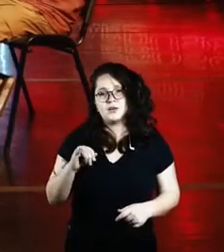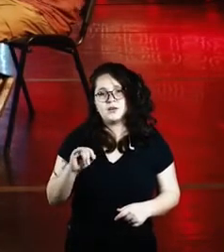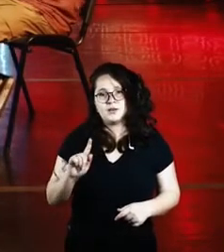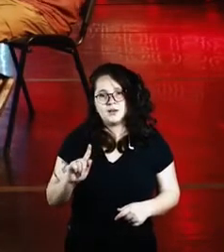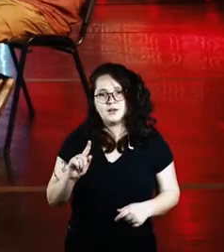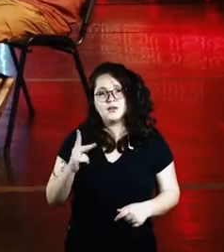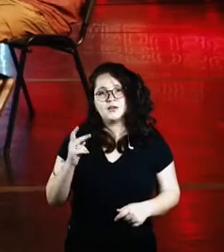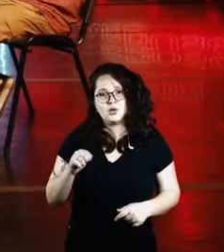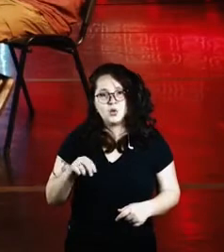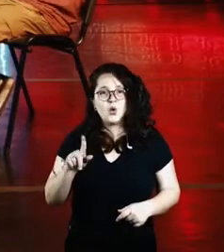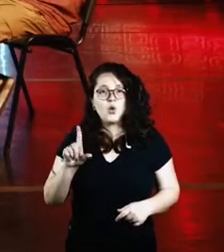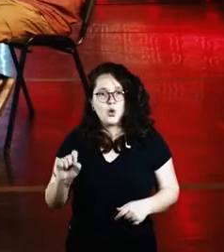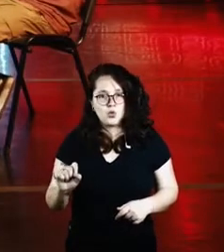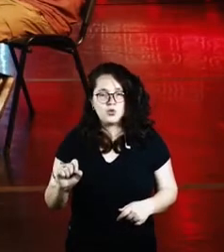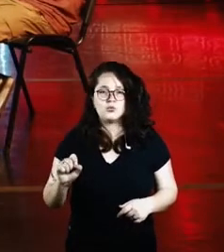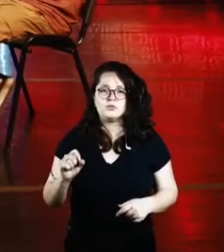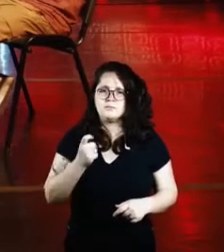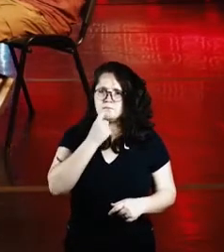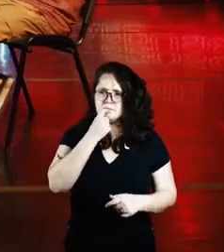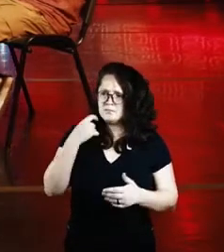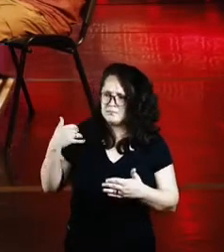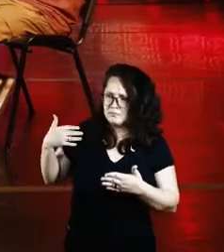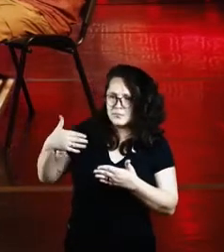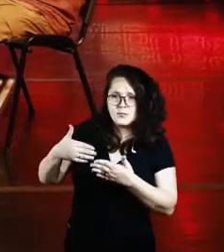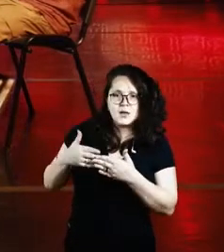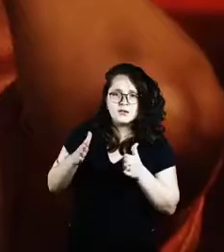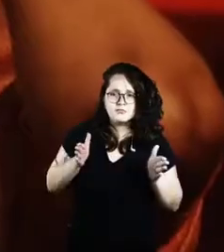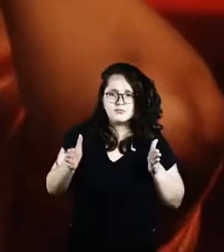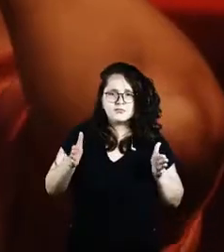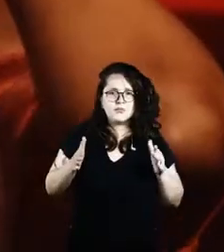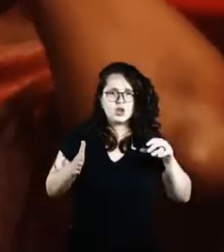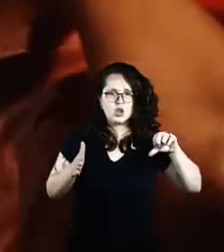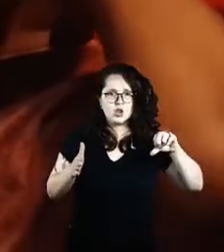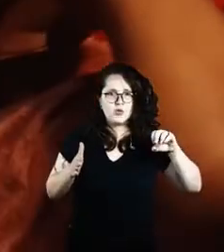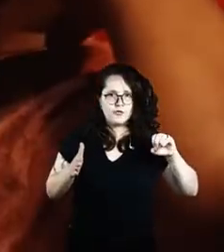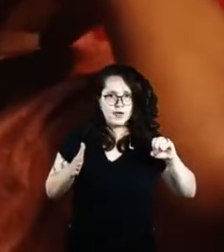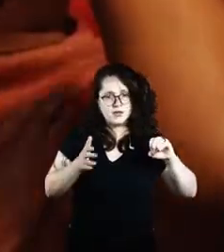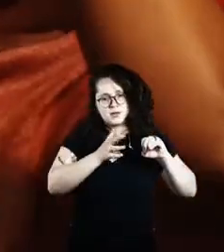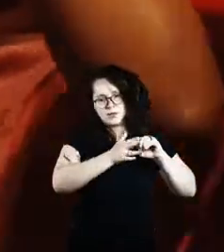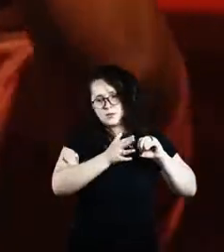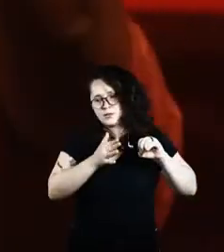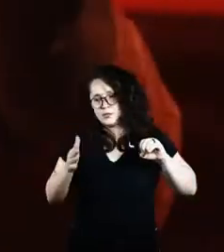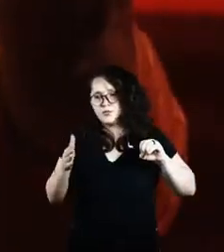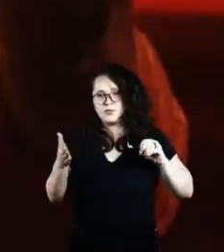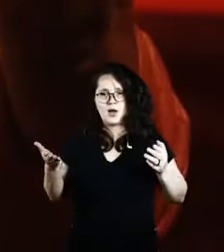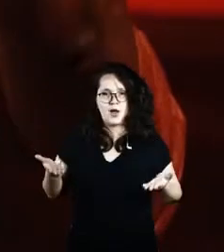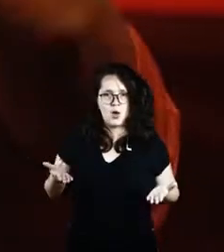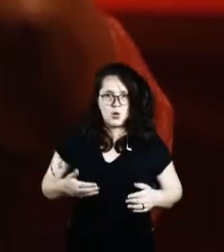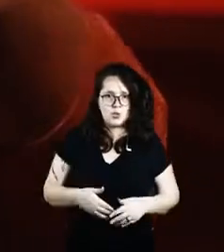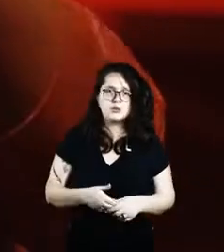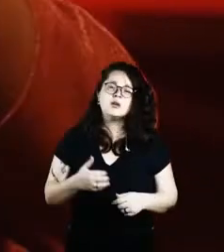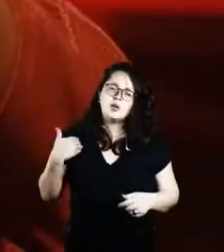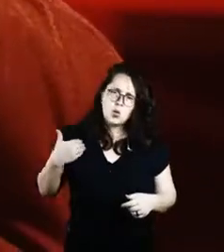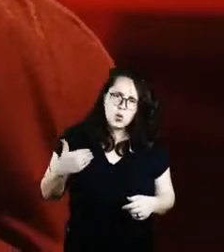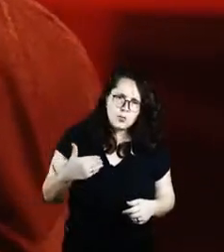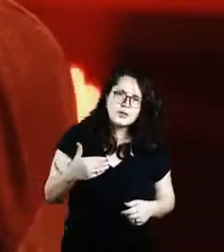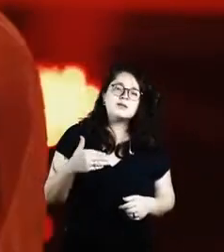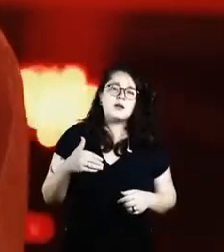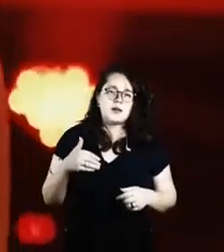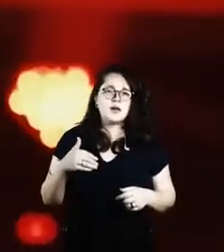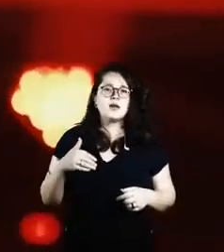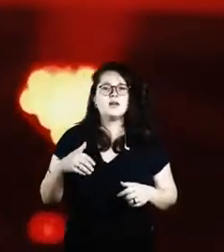Não agora. Eu digo assim, anos 90 para cá, da época que eu comecei a tocar, né, nessas festas alternativas de